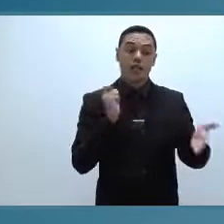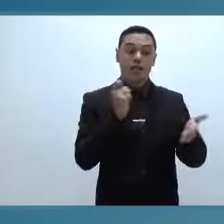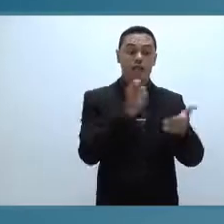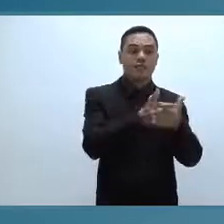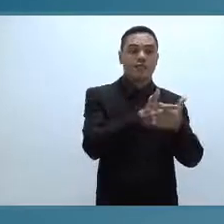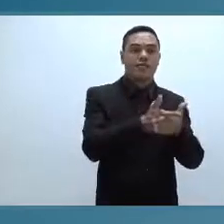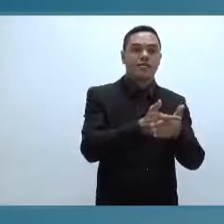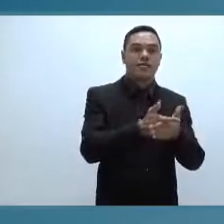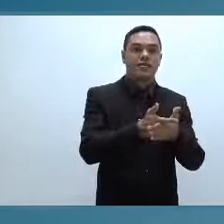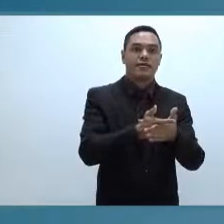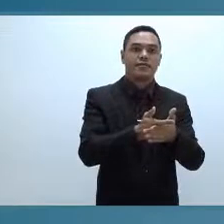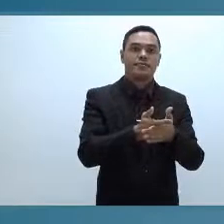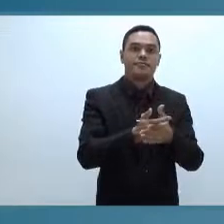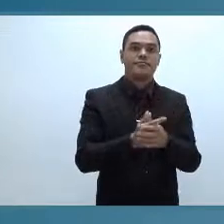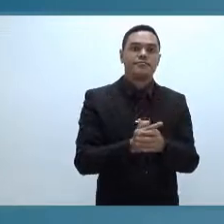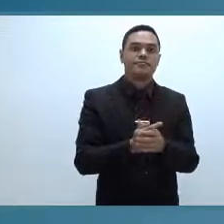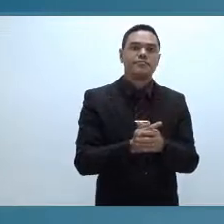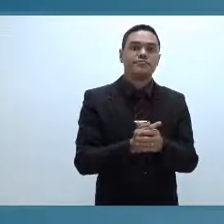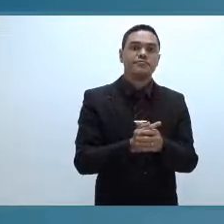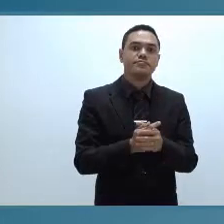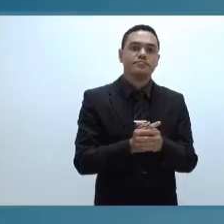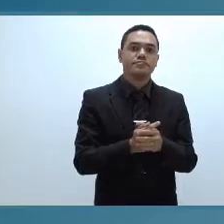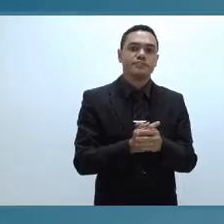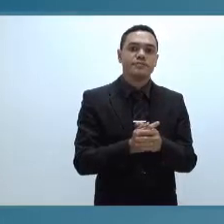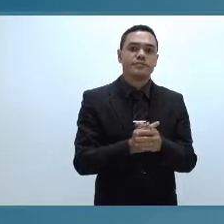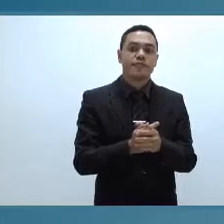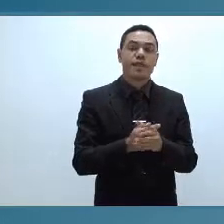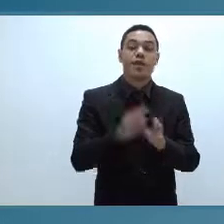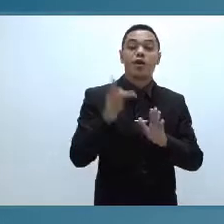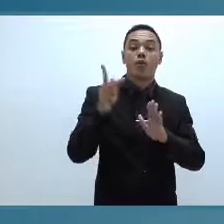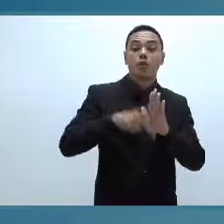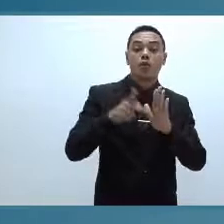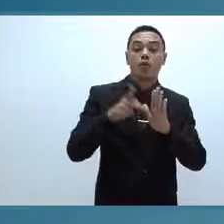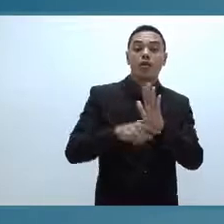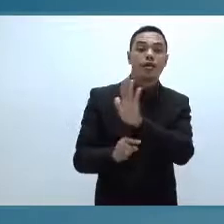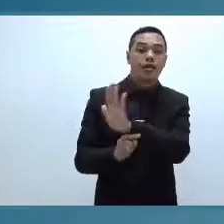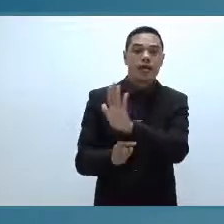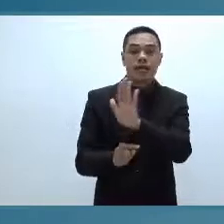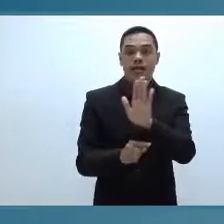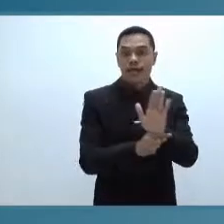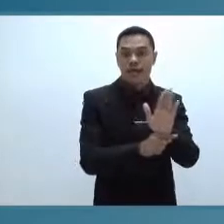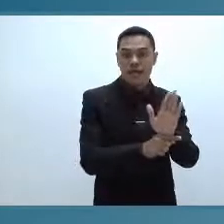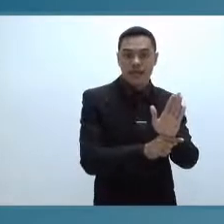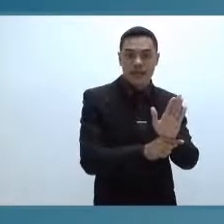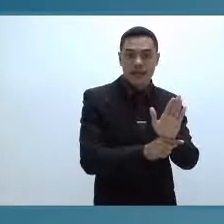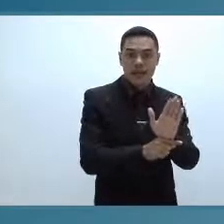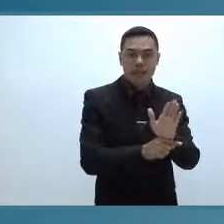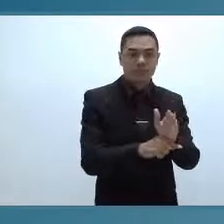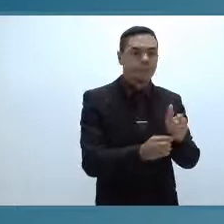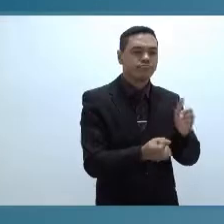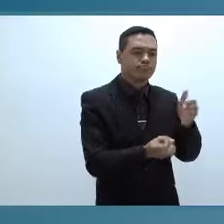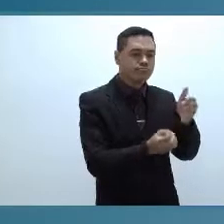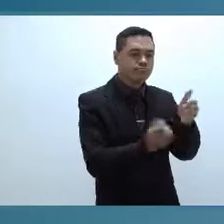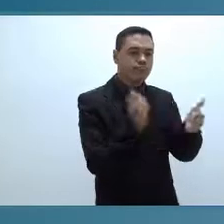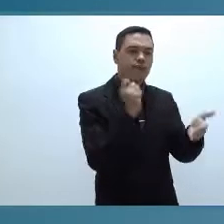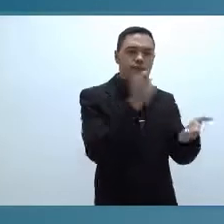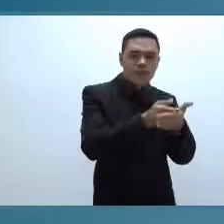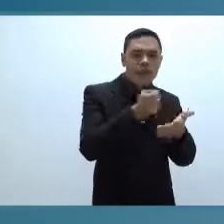jurisdicionado devedor, a proposta cria alternativas para quitação de débito e para depósito